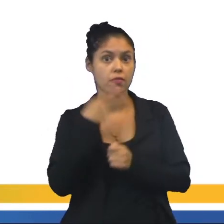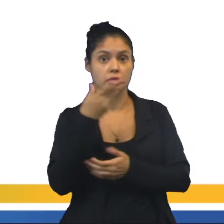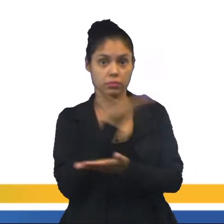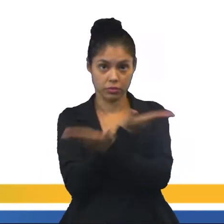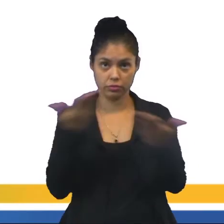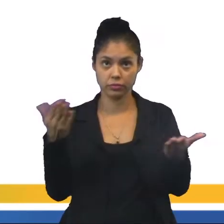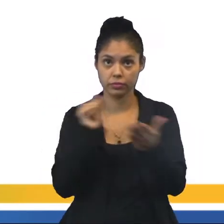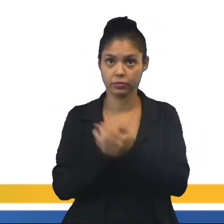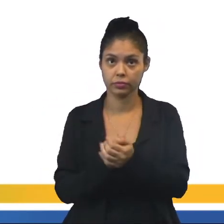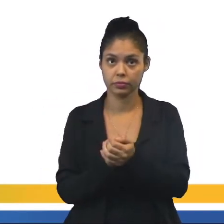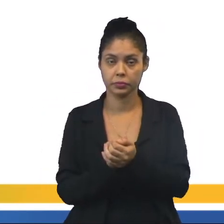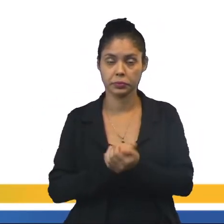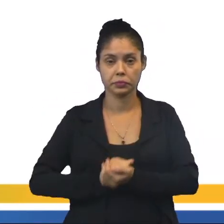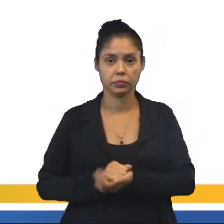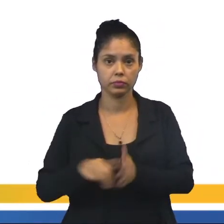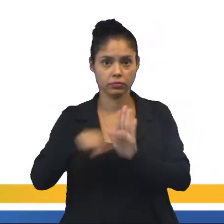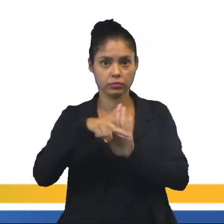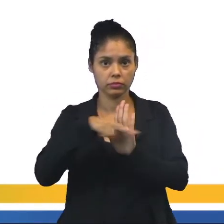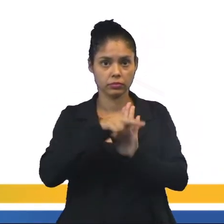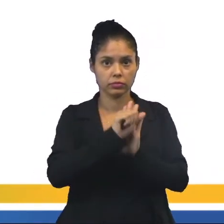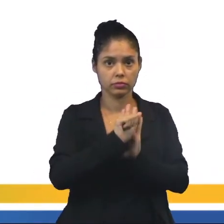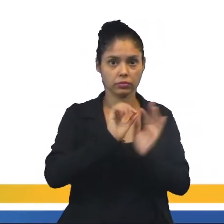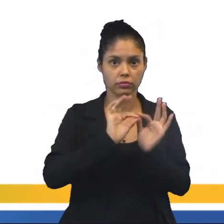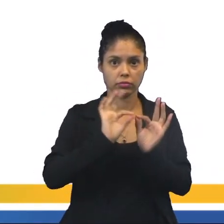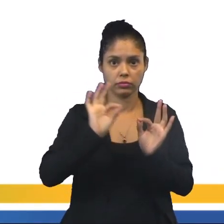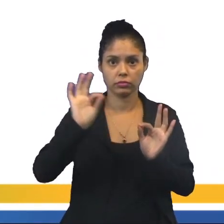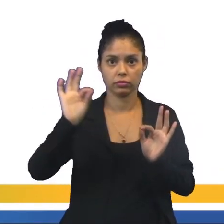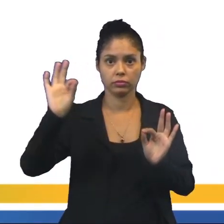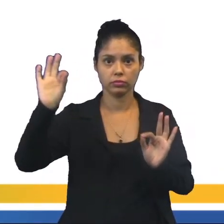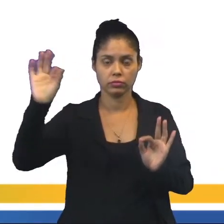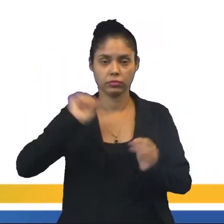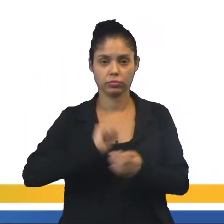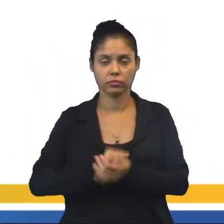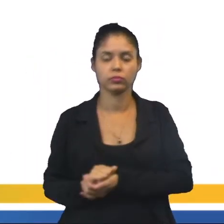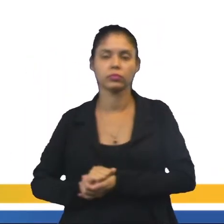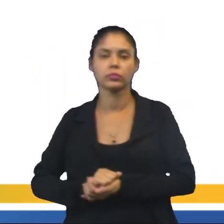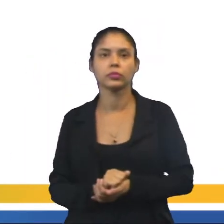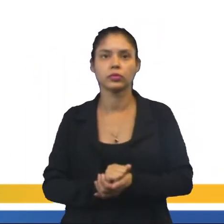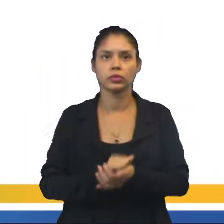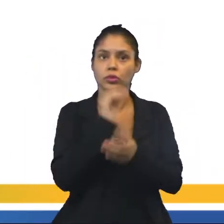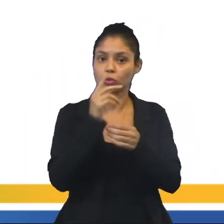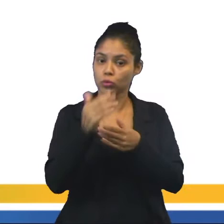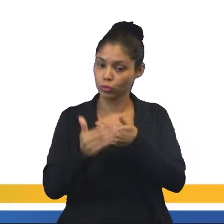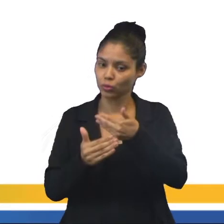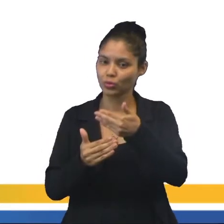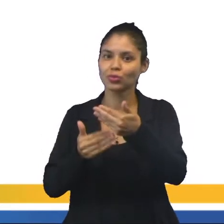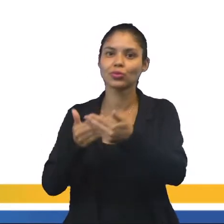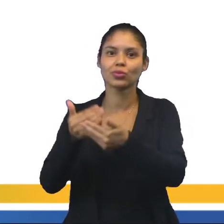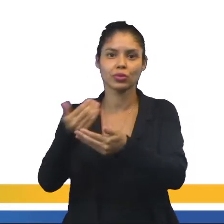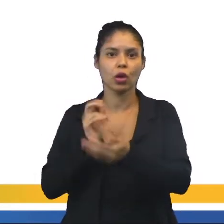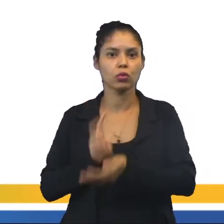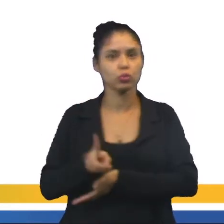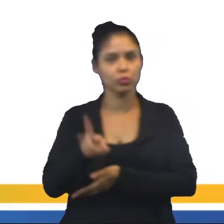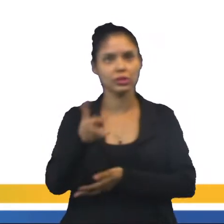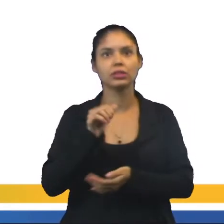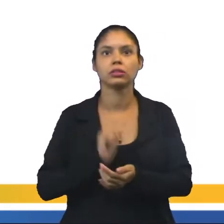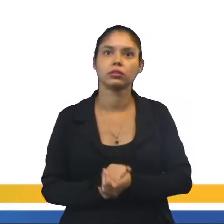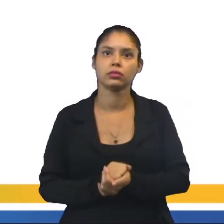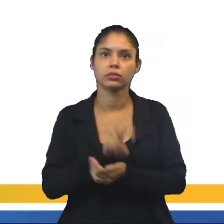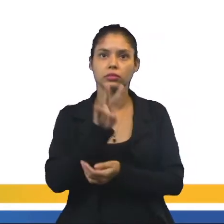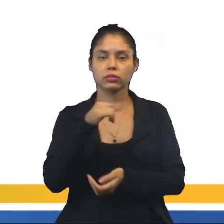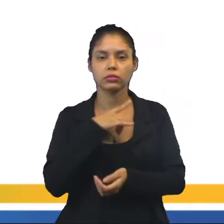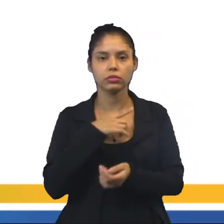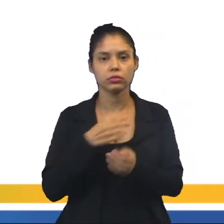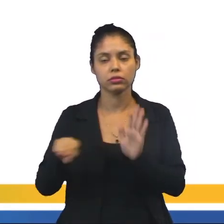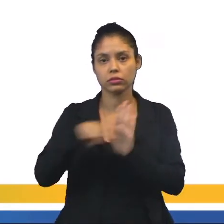para você ler o campeão nota a né duração e o que você entende de duração é com você